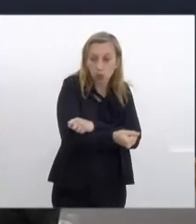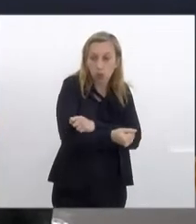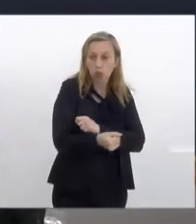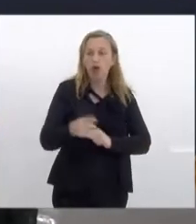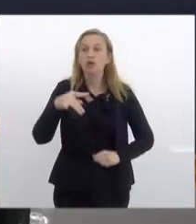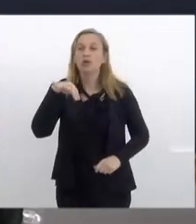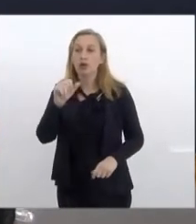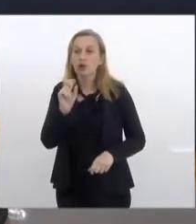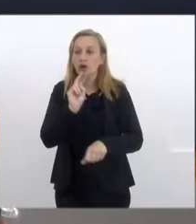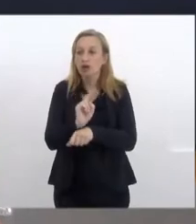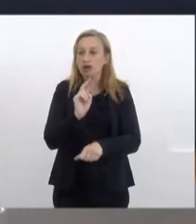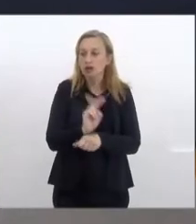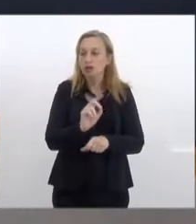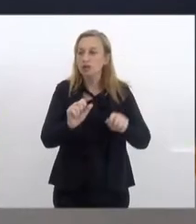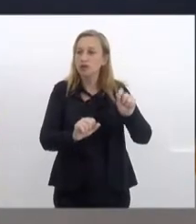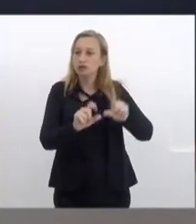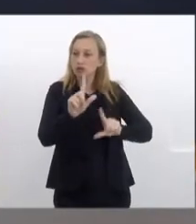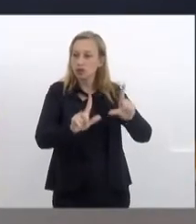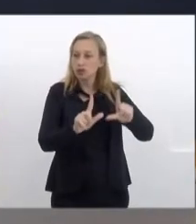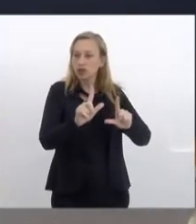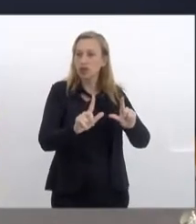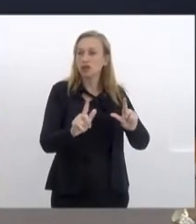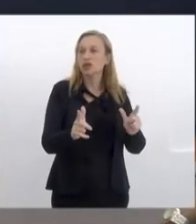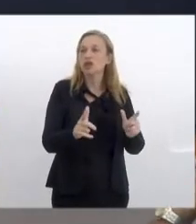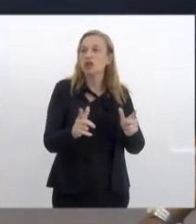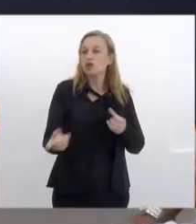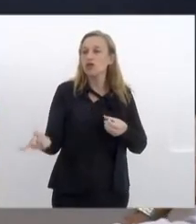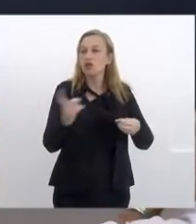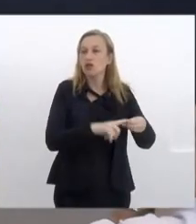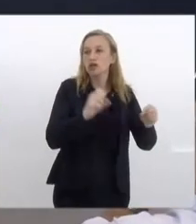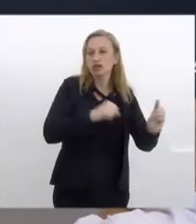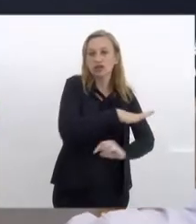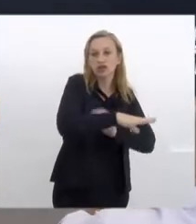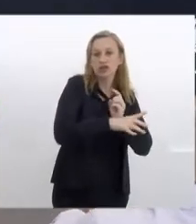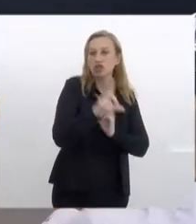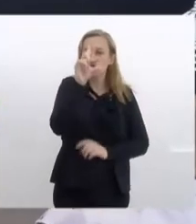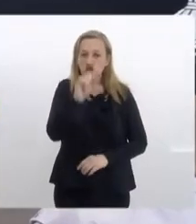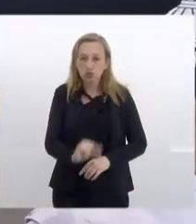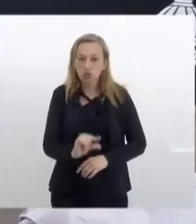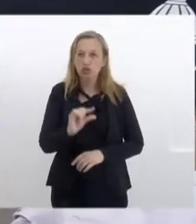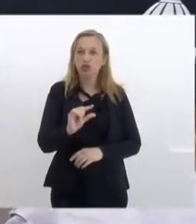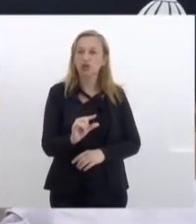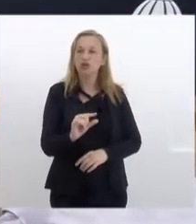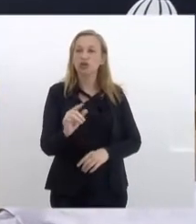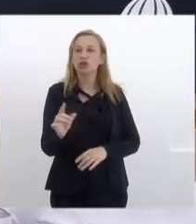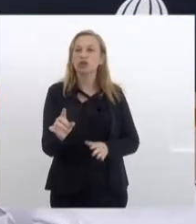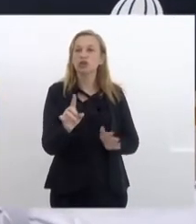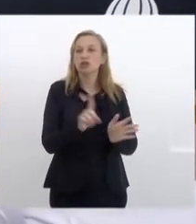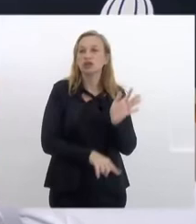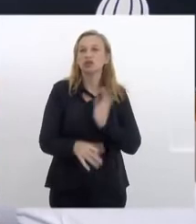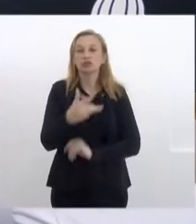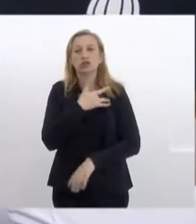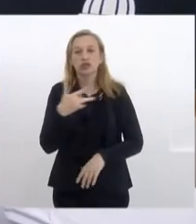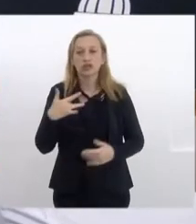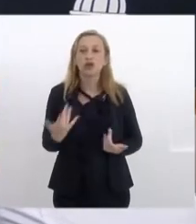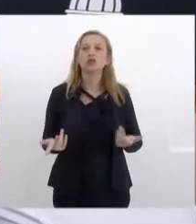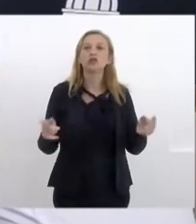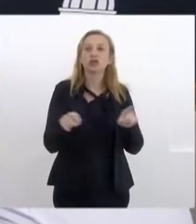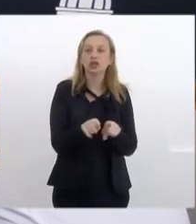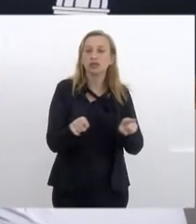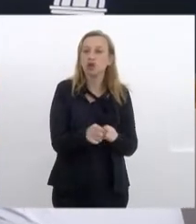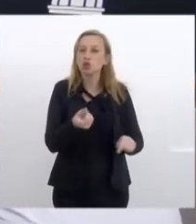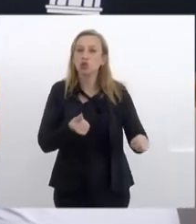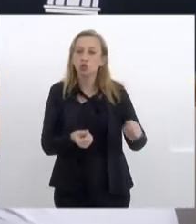de prevenção retornam para a sociedade na forma de redução dos agravos à saúde, né, e do custo